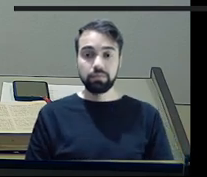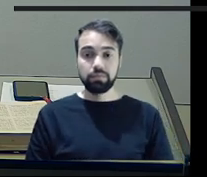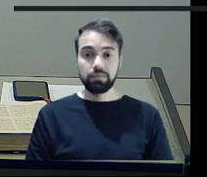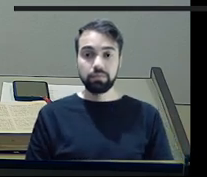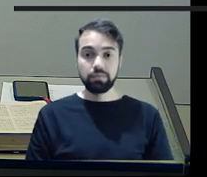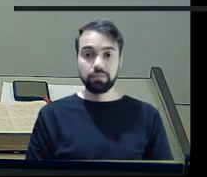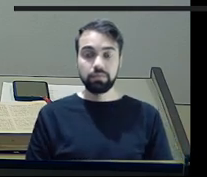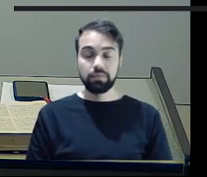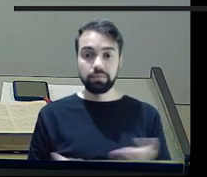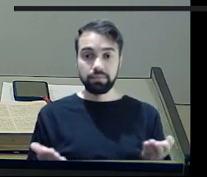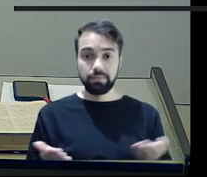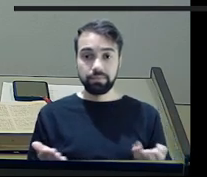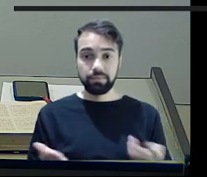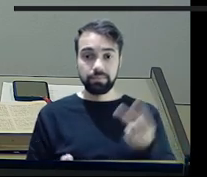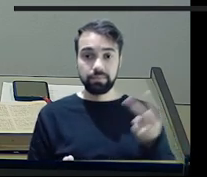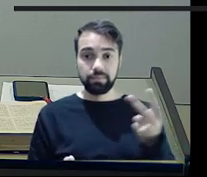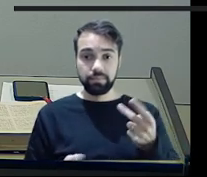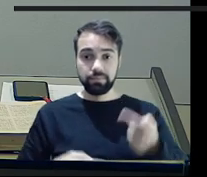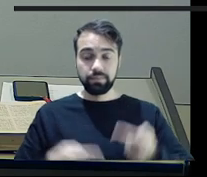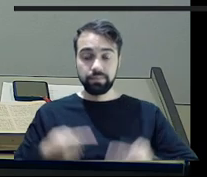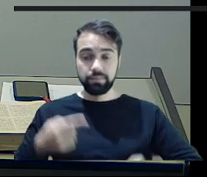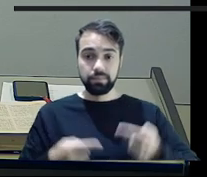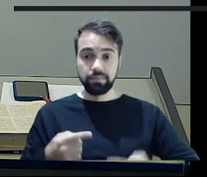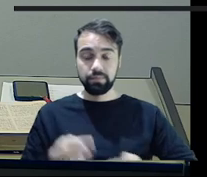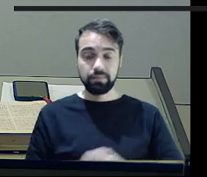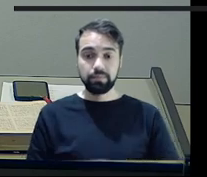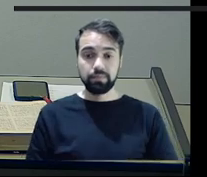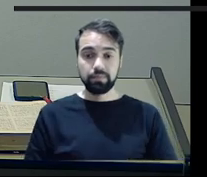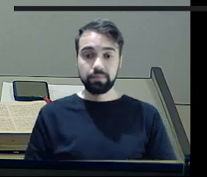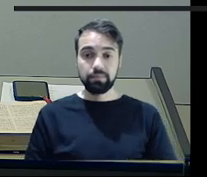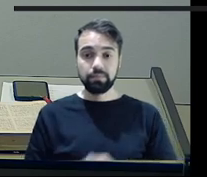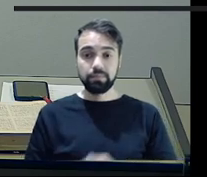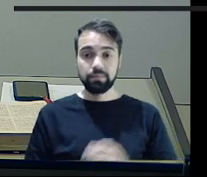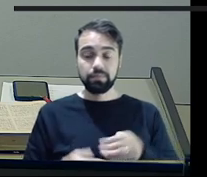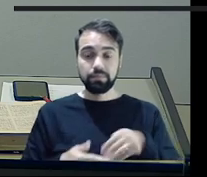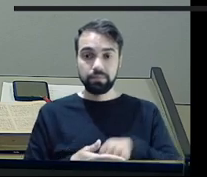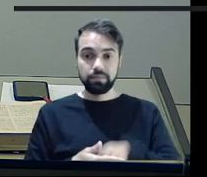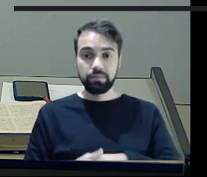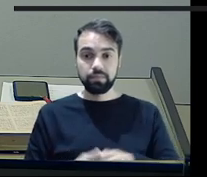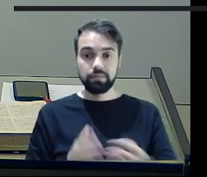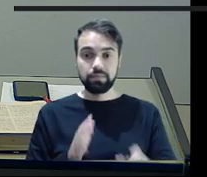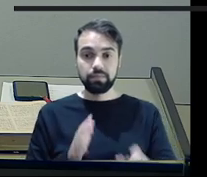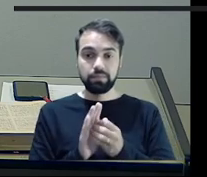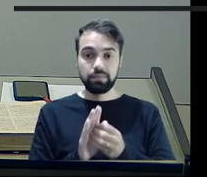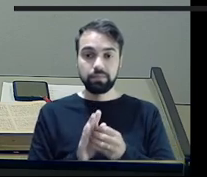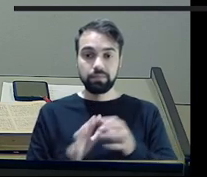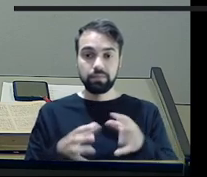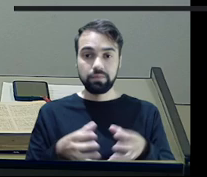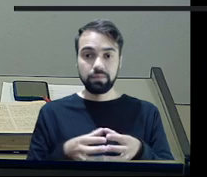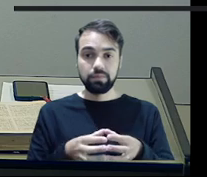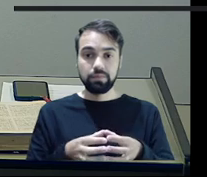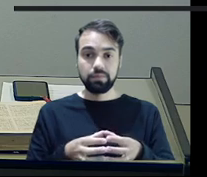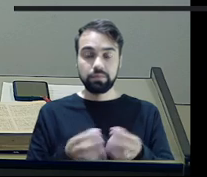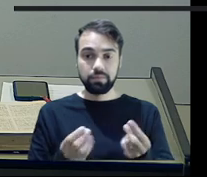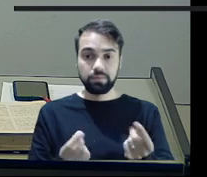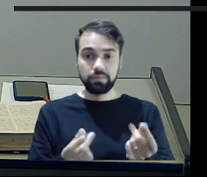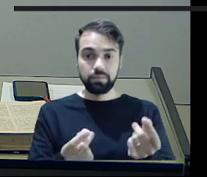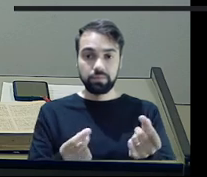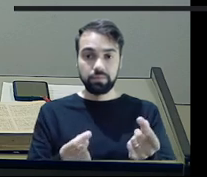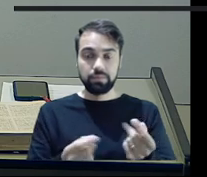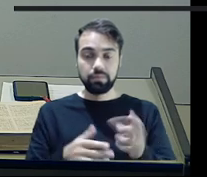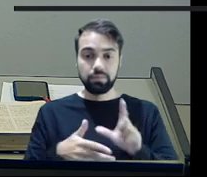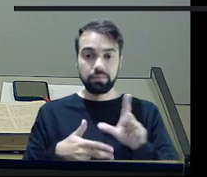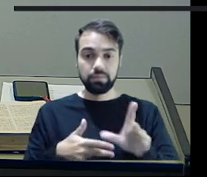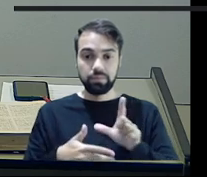Coloco em segunda discussão e votação o parecer da Comissão Permanente de Legislação, Justiça e